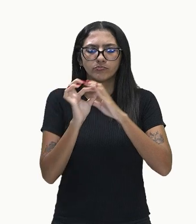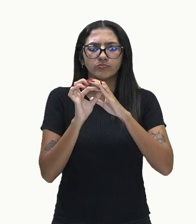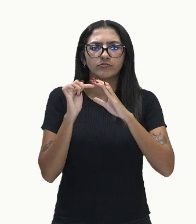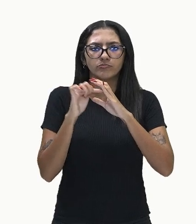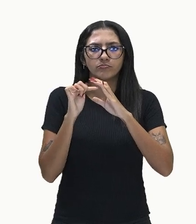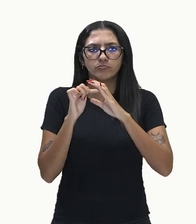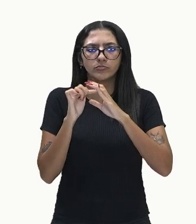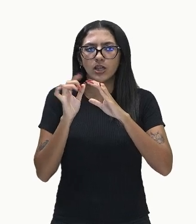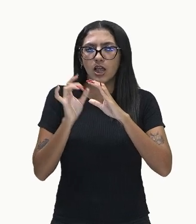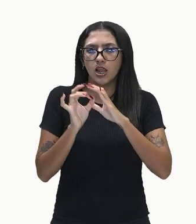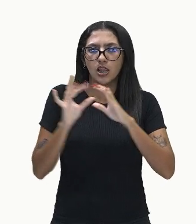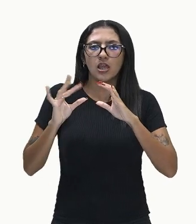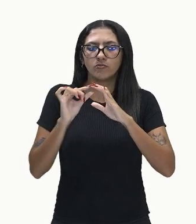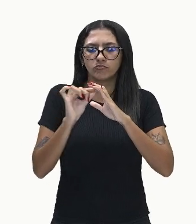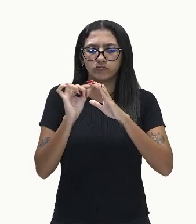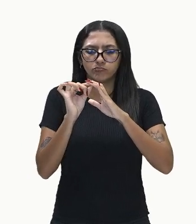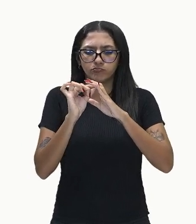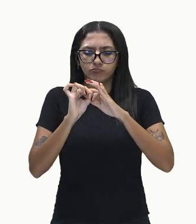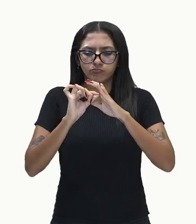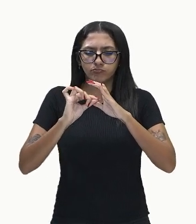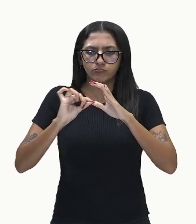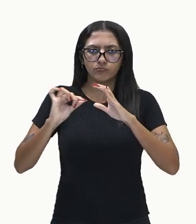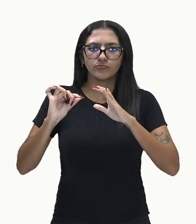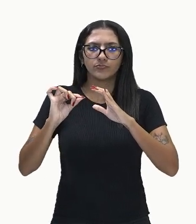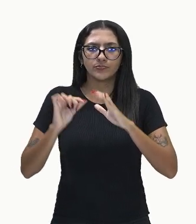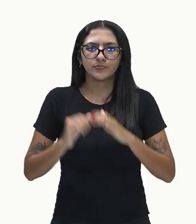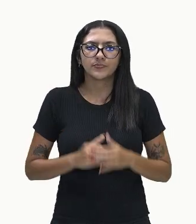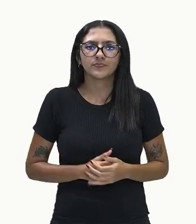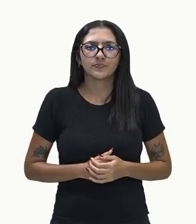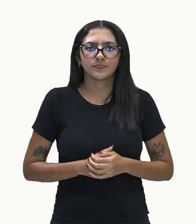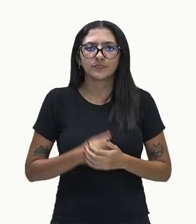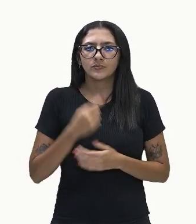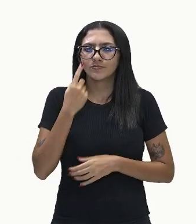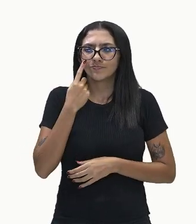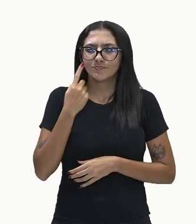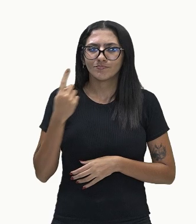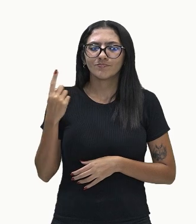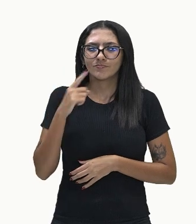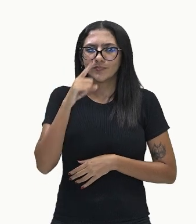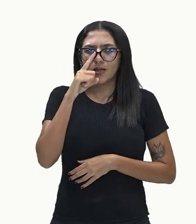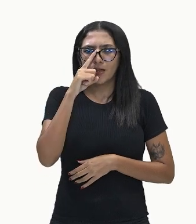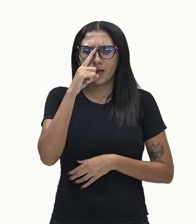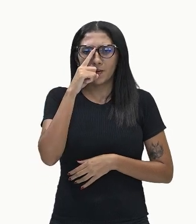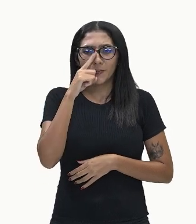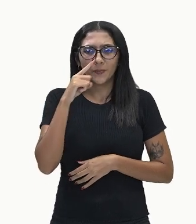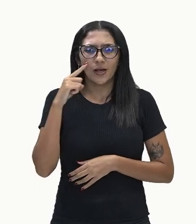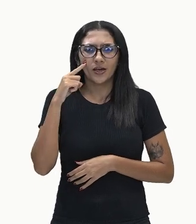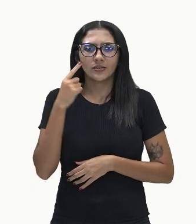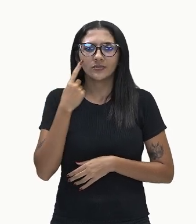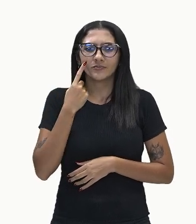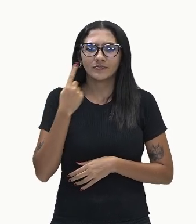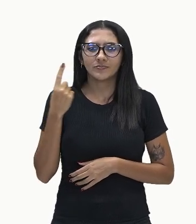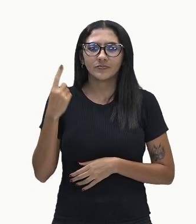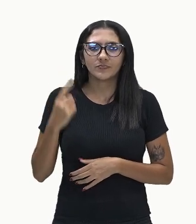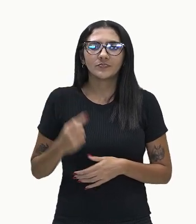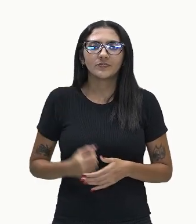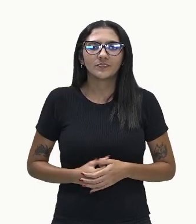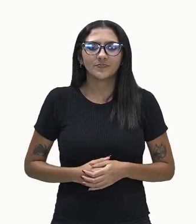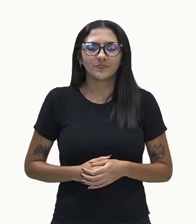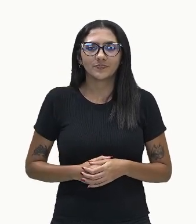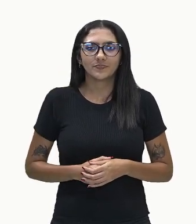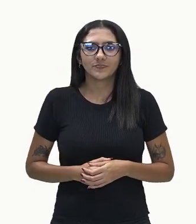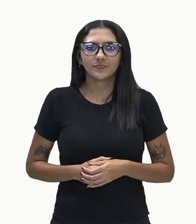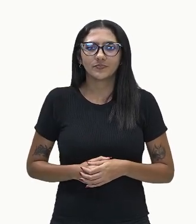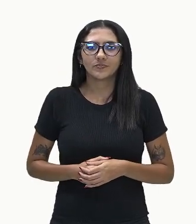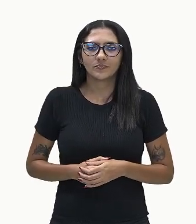ser liberado, olha aqui, aqui tem um pontinho amarelo, a professora colocou em cima, e aí